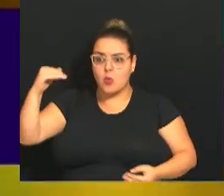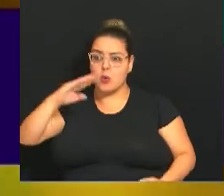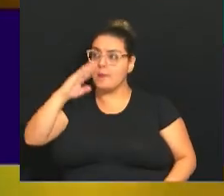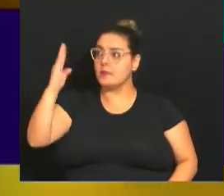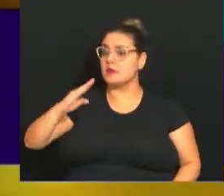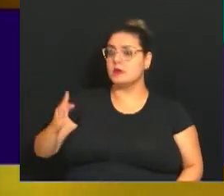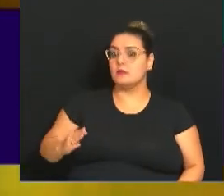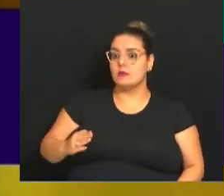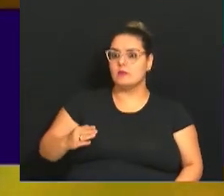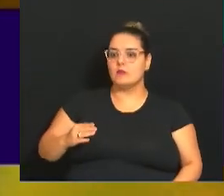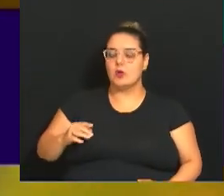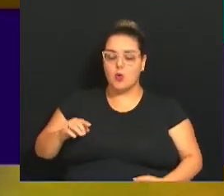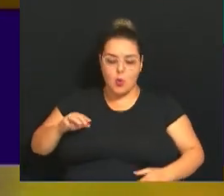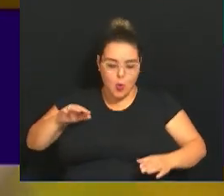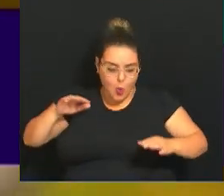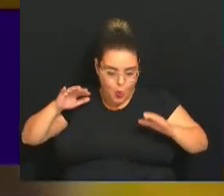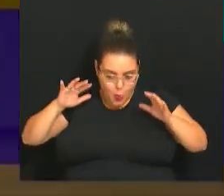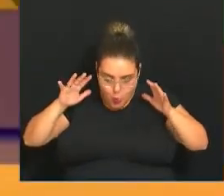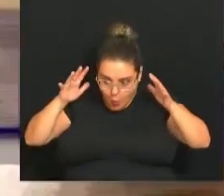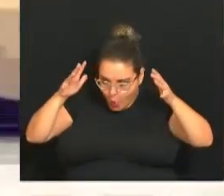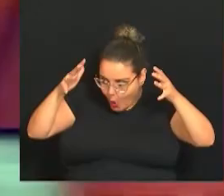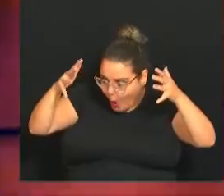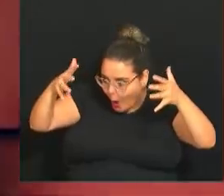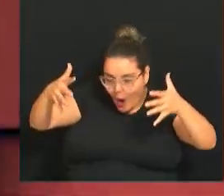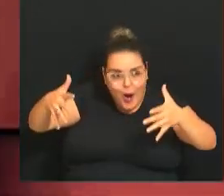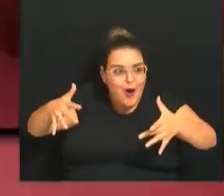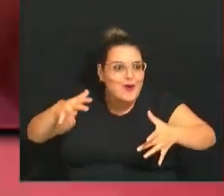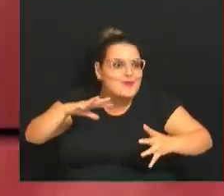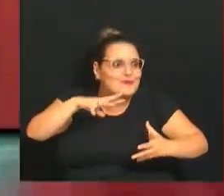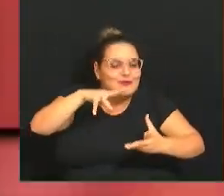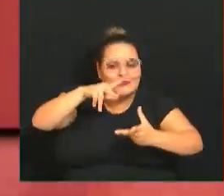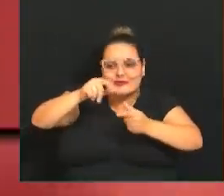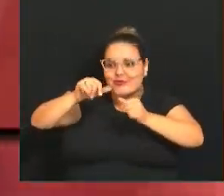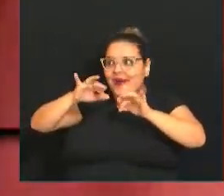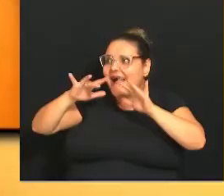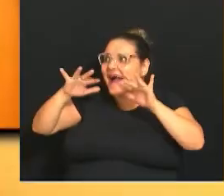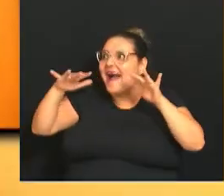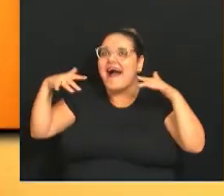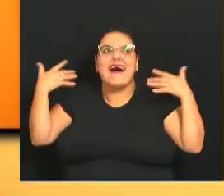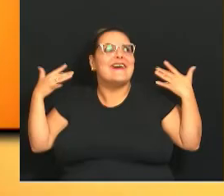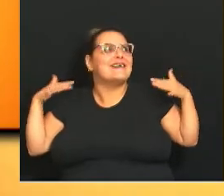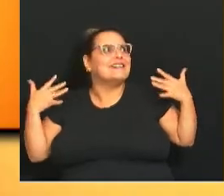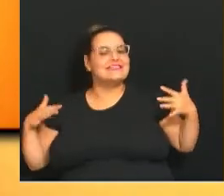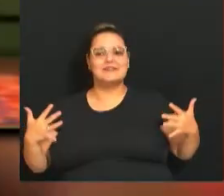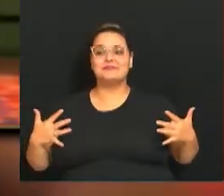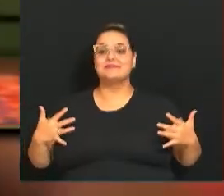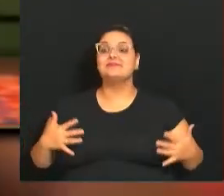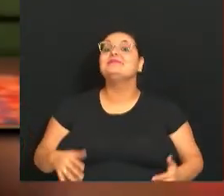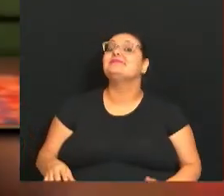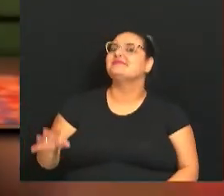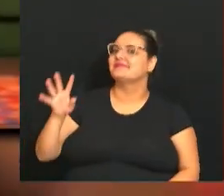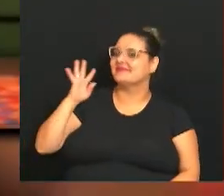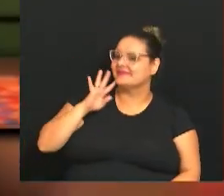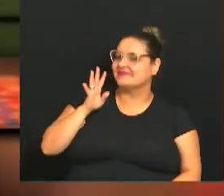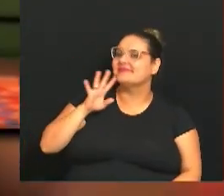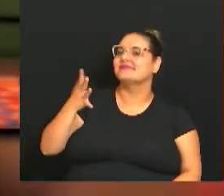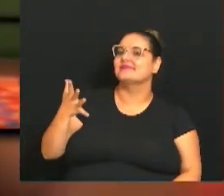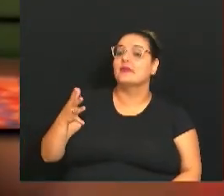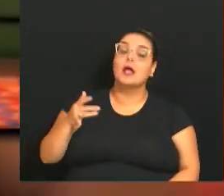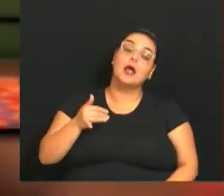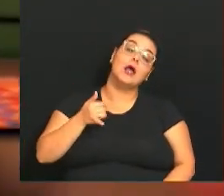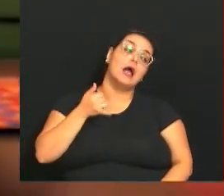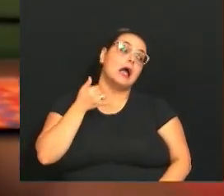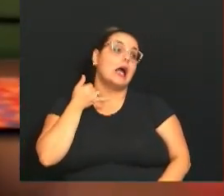vai mergulhar em seu fantástico e colorido mundo. Venha se emocionar com personagens divertidos. Alô?